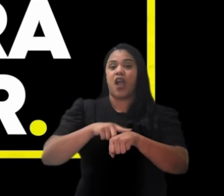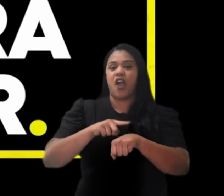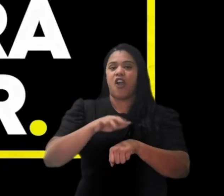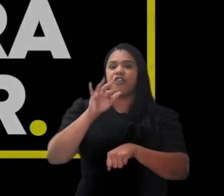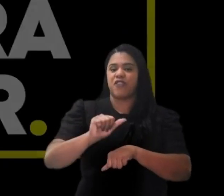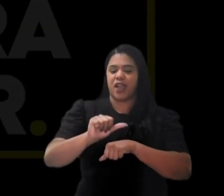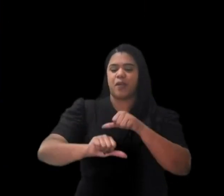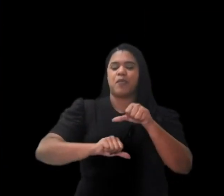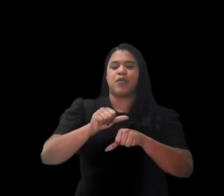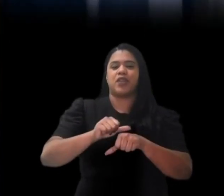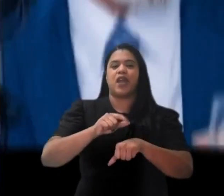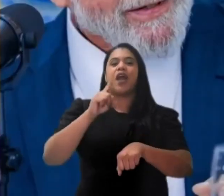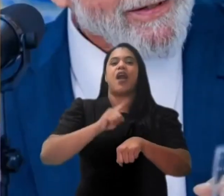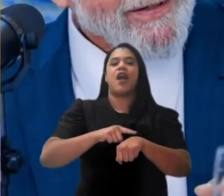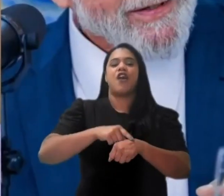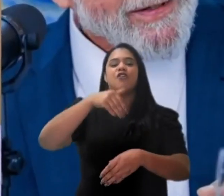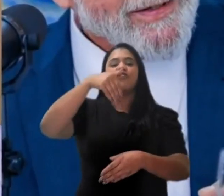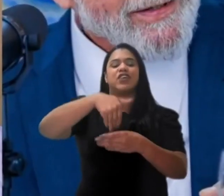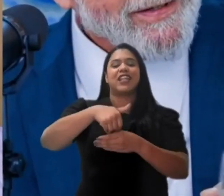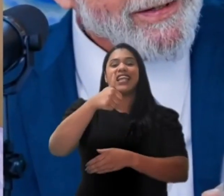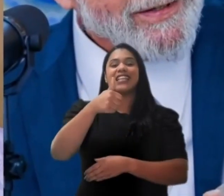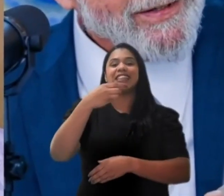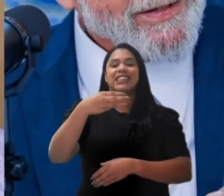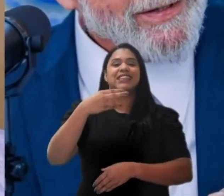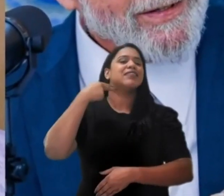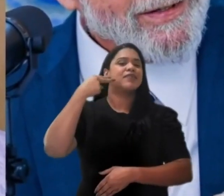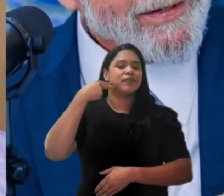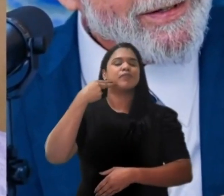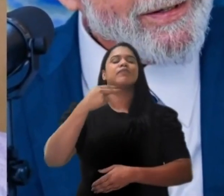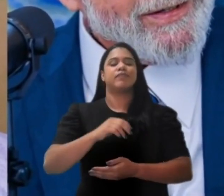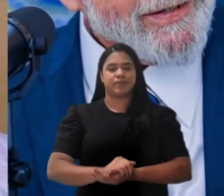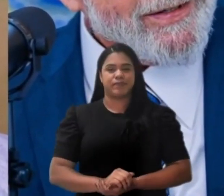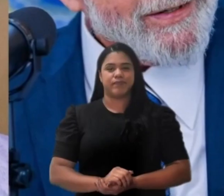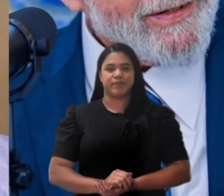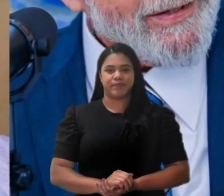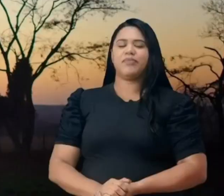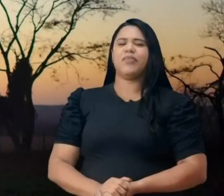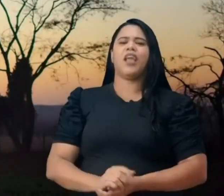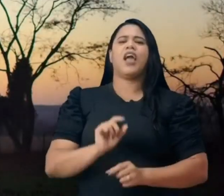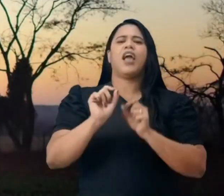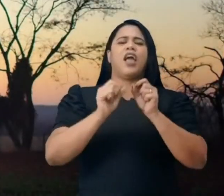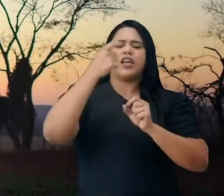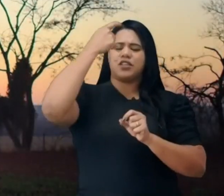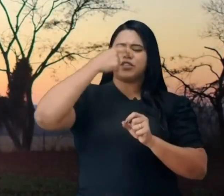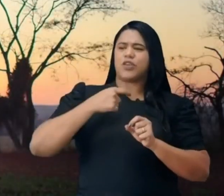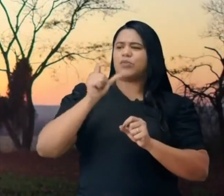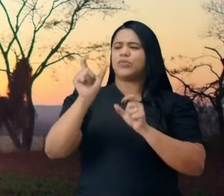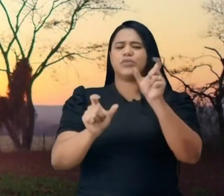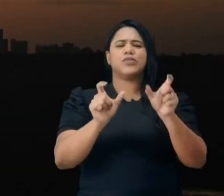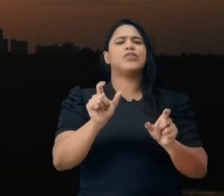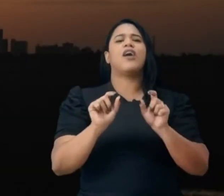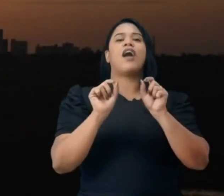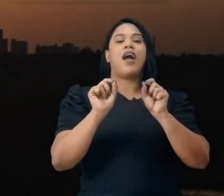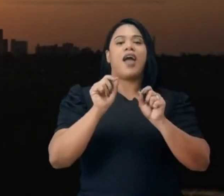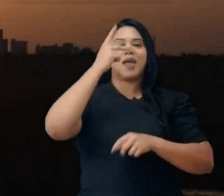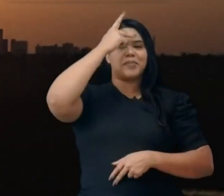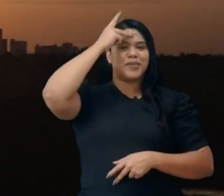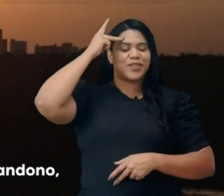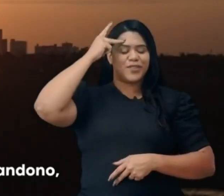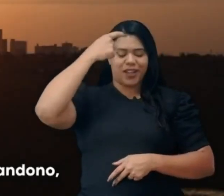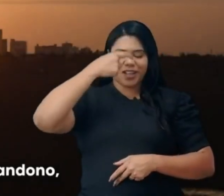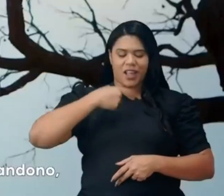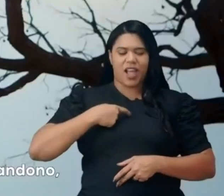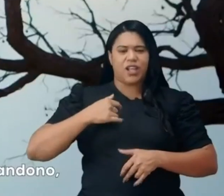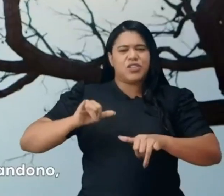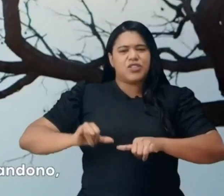Feira mudar. Agora é a vez de Zé Neto, 13. Quem somos nós?